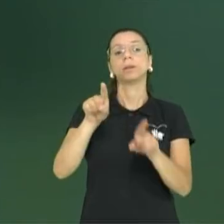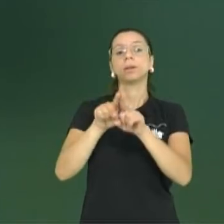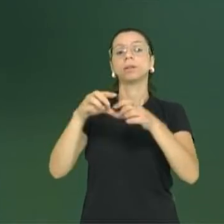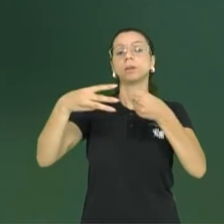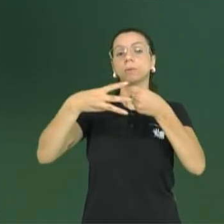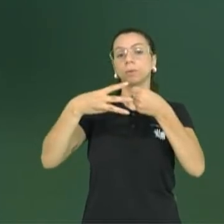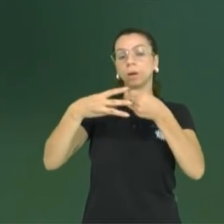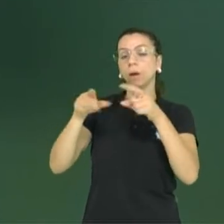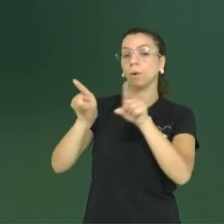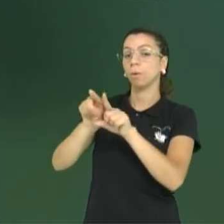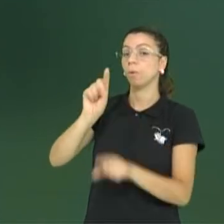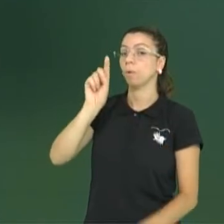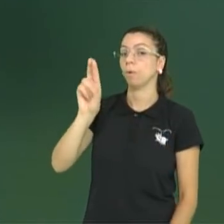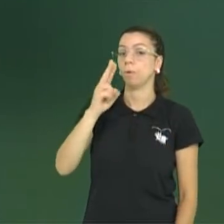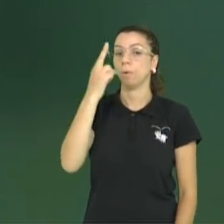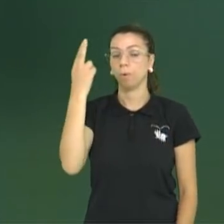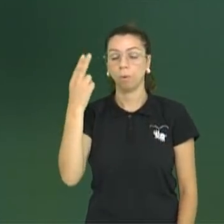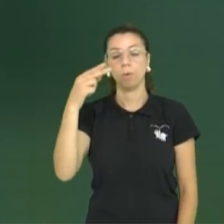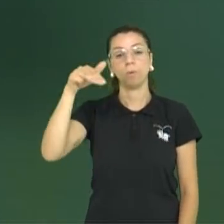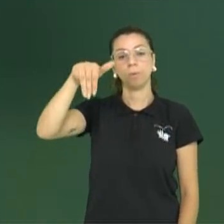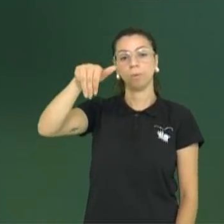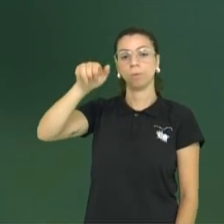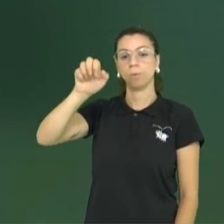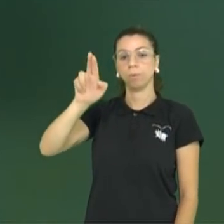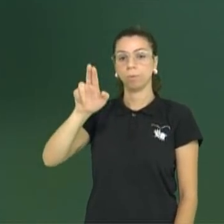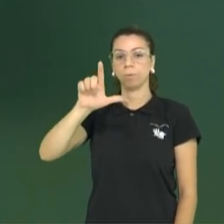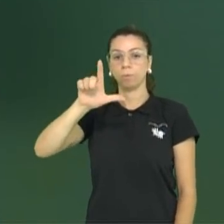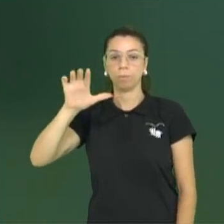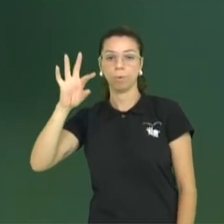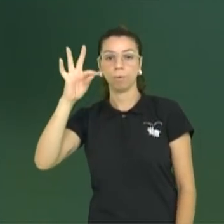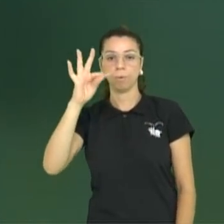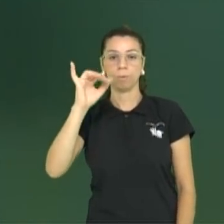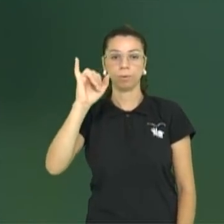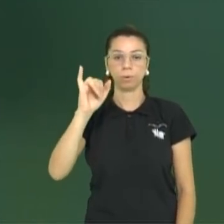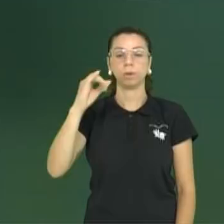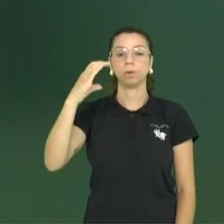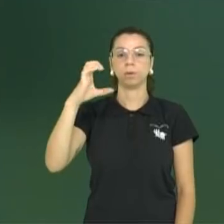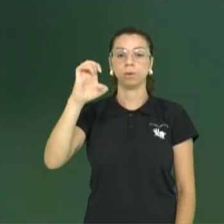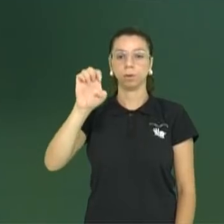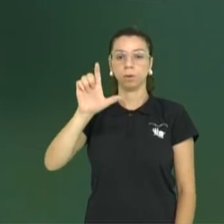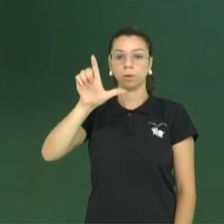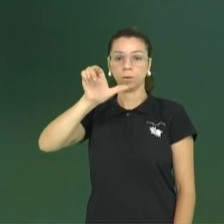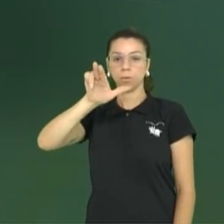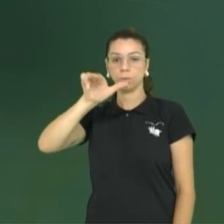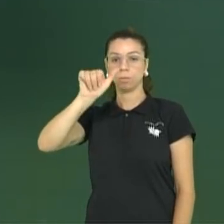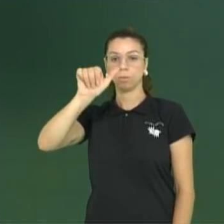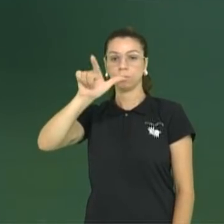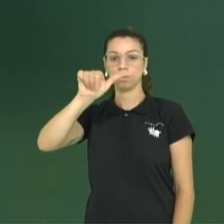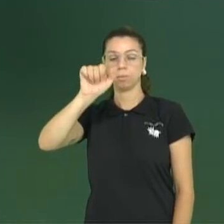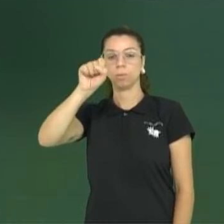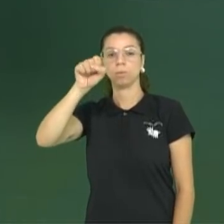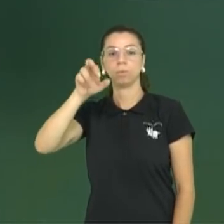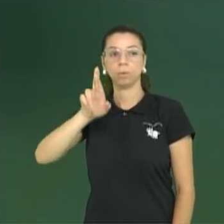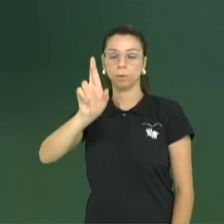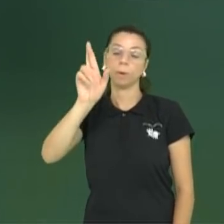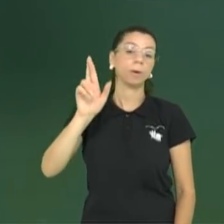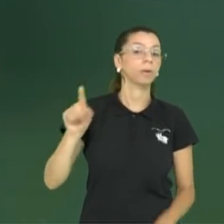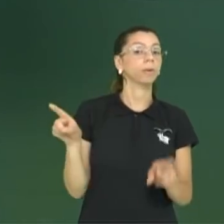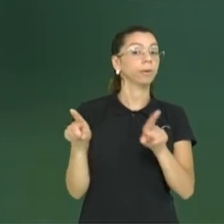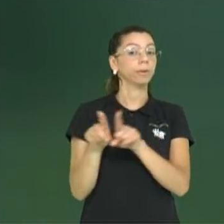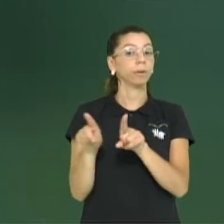vocês os mesmos exemplos que eu estou desde o começo da nossa aula. Porém, nós temos aqueles seres, o quê?